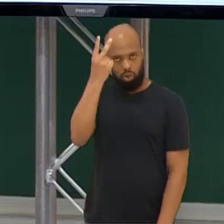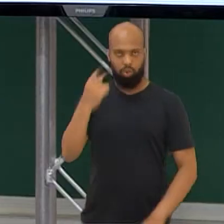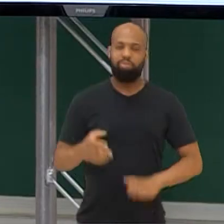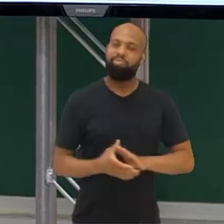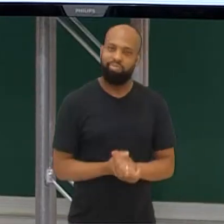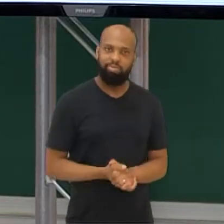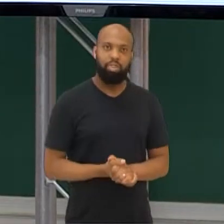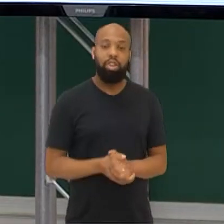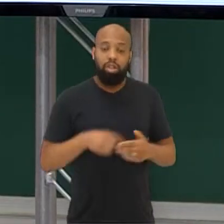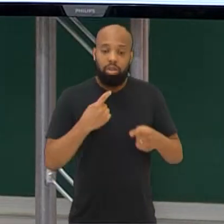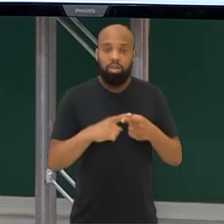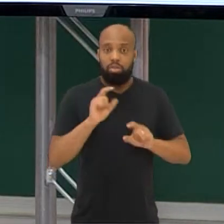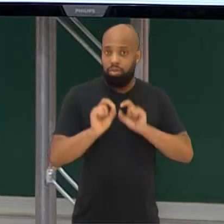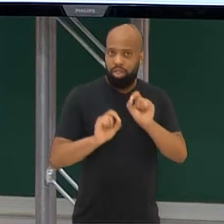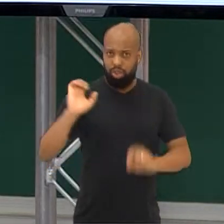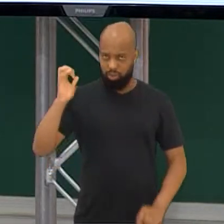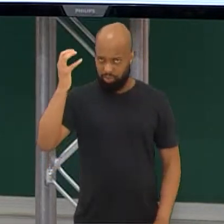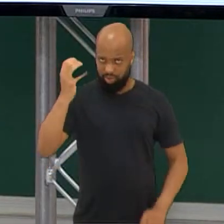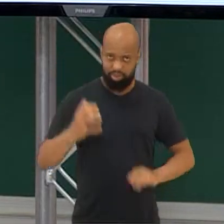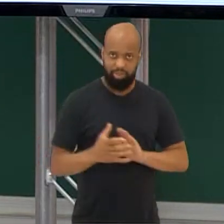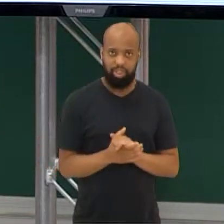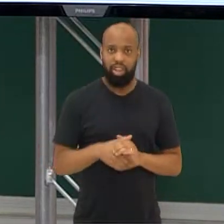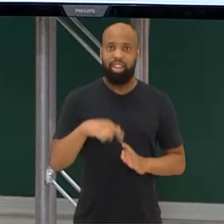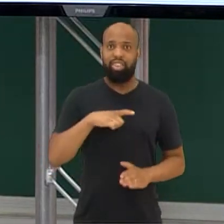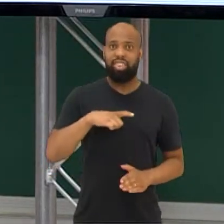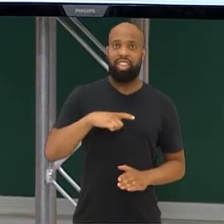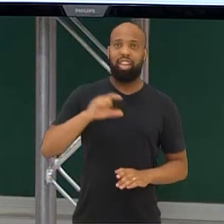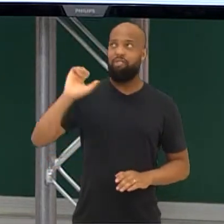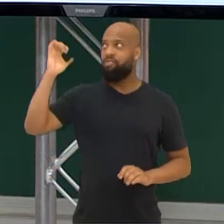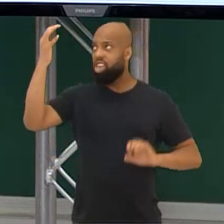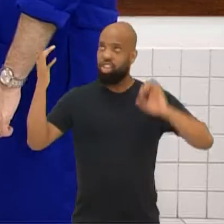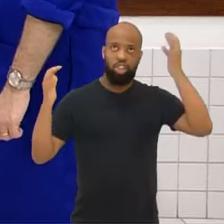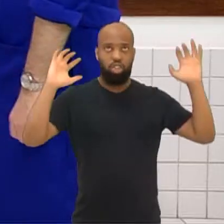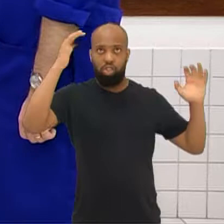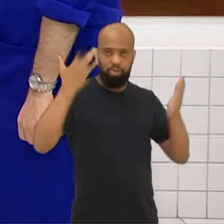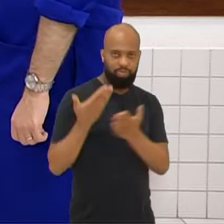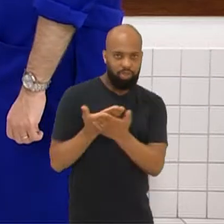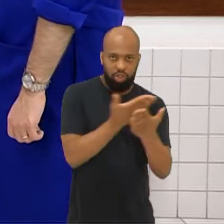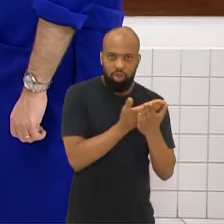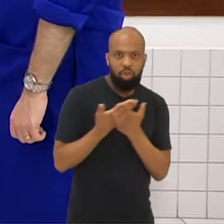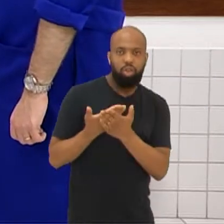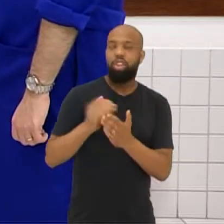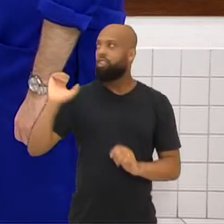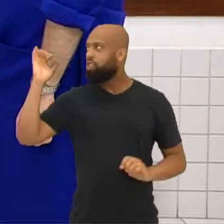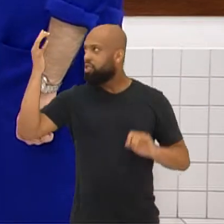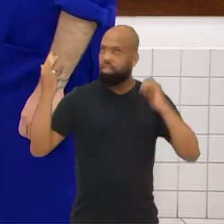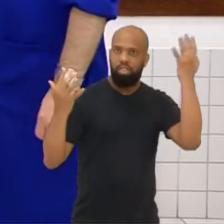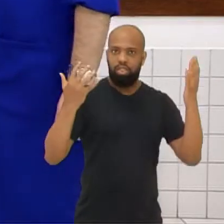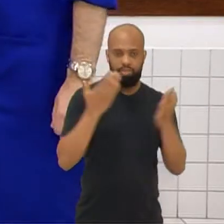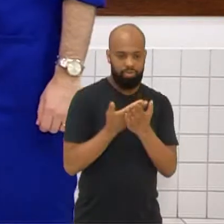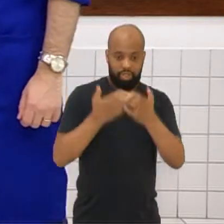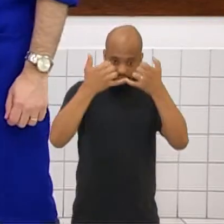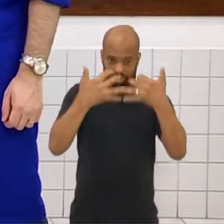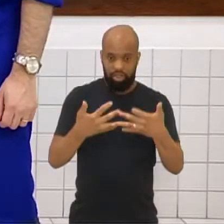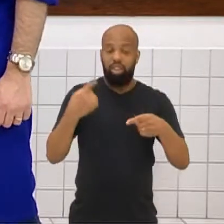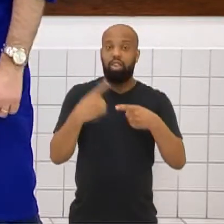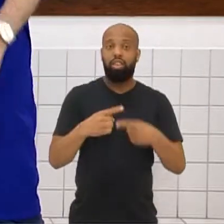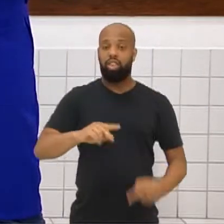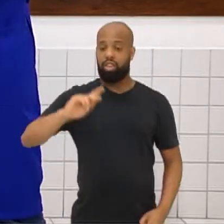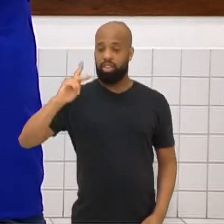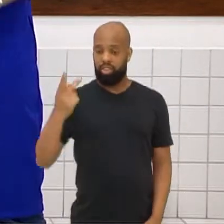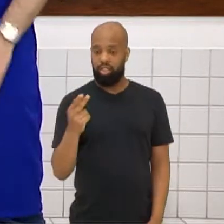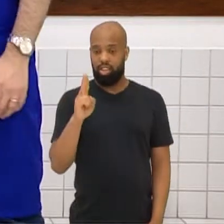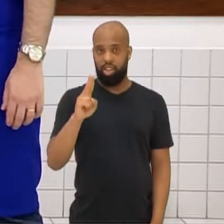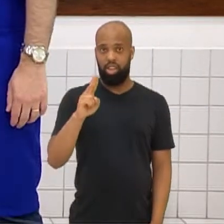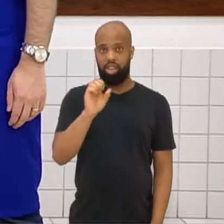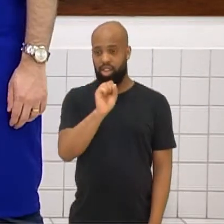É assim que a fenomenologia, né? Eu já ia falar o Explica, positivismo, né? Mas é a fenomenologia explica. O Russell ele vai dizer, né, professor,